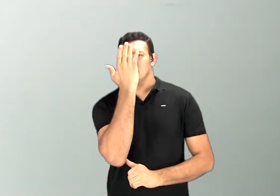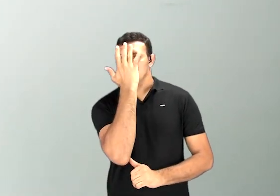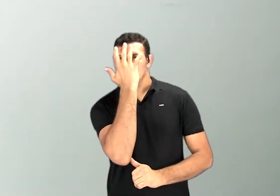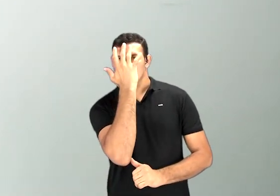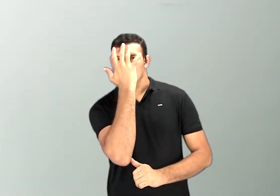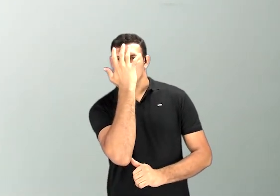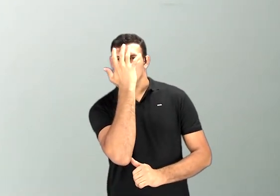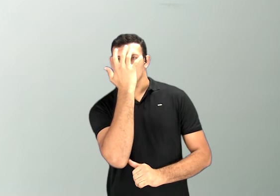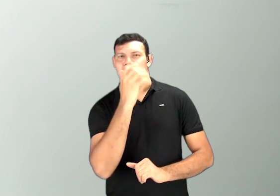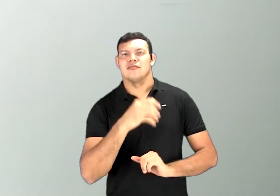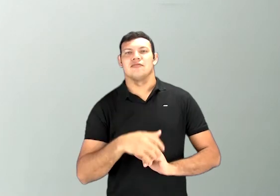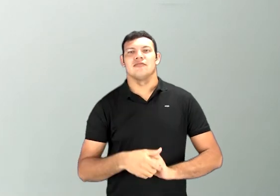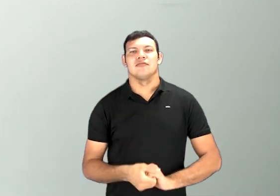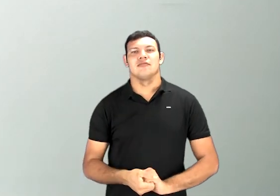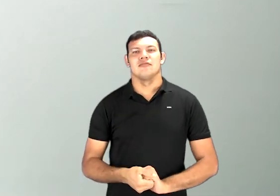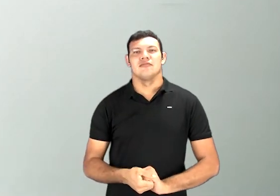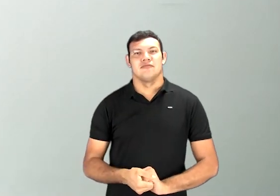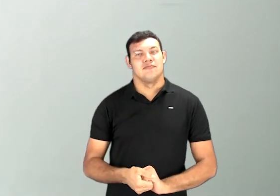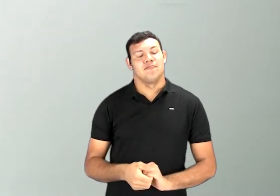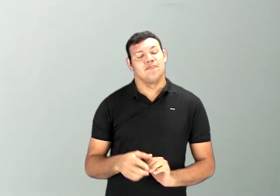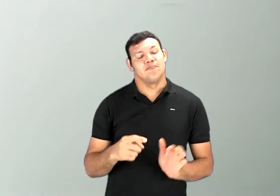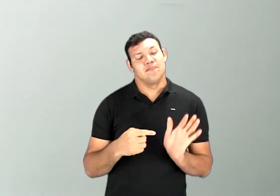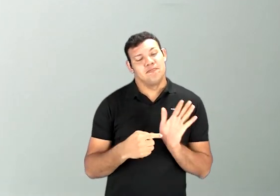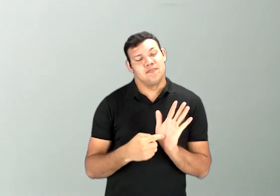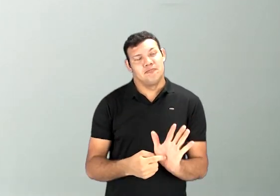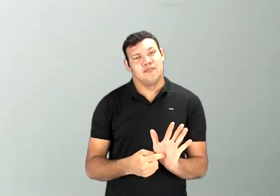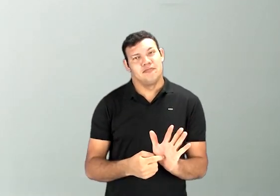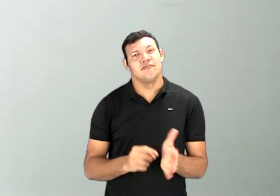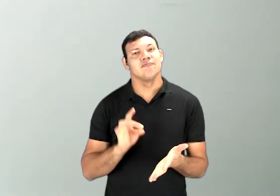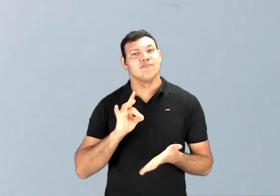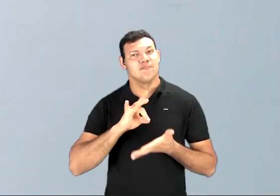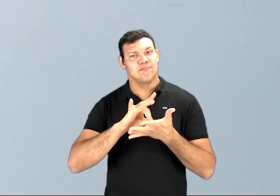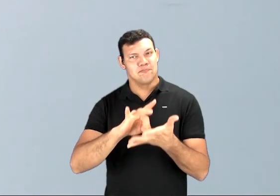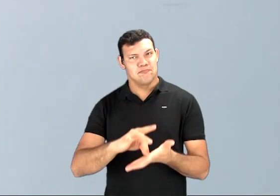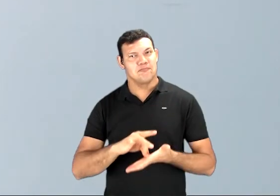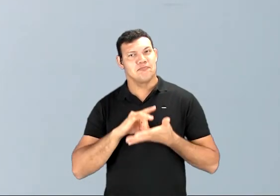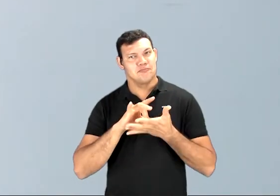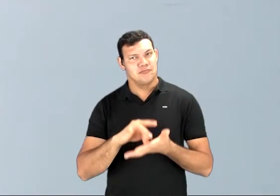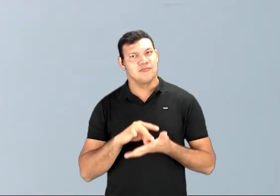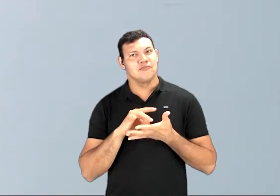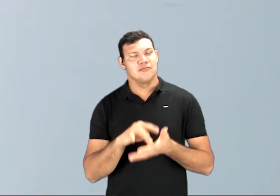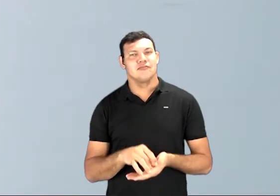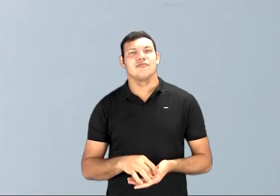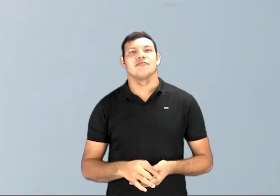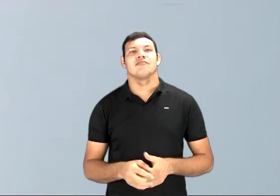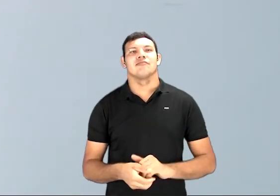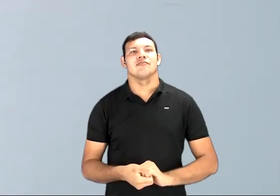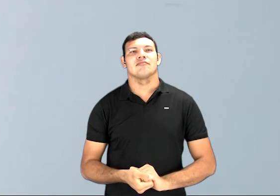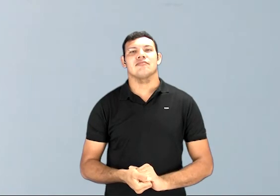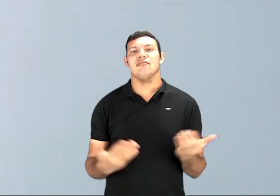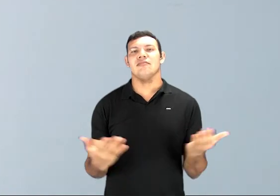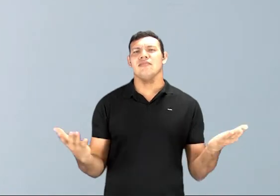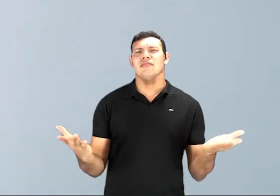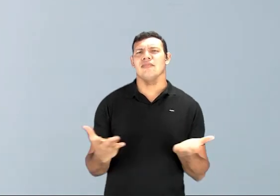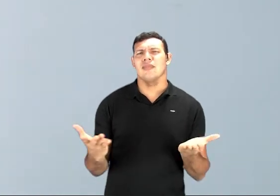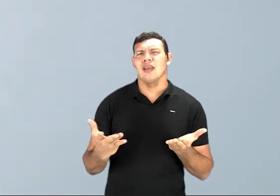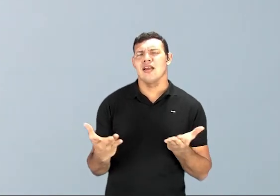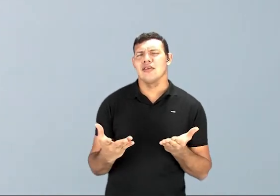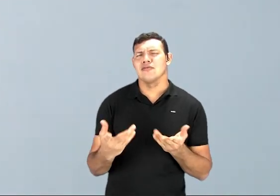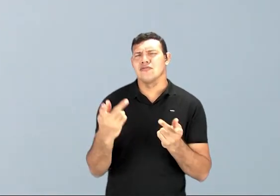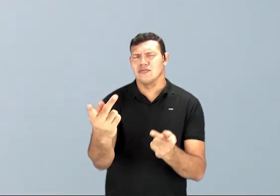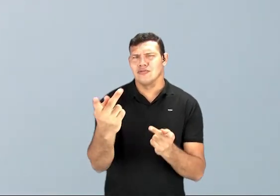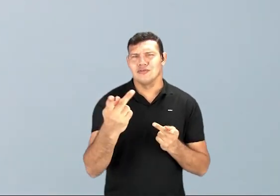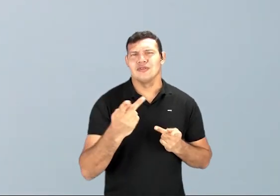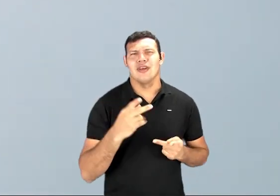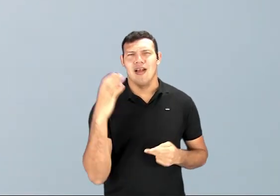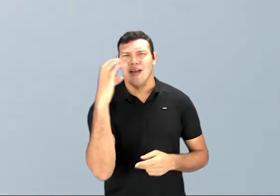uma forma de tratar um pouco da nossa realidade relendo as obras de arte. E aí eu quero convidar você rapidamente